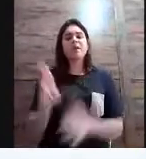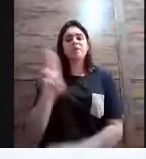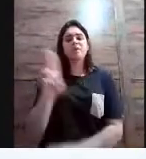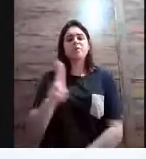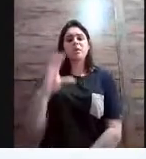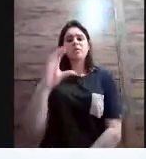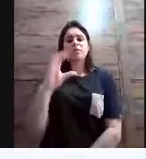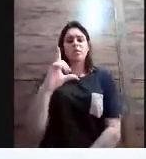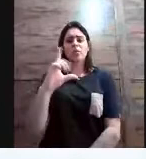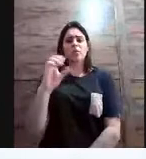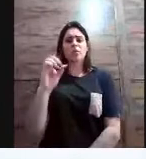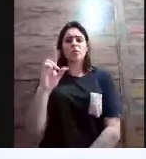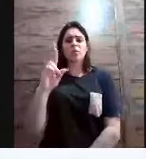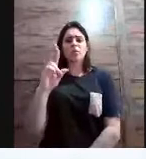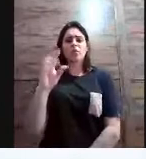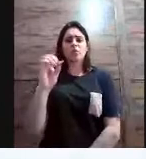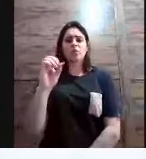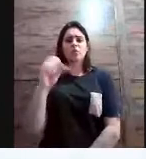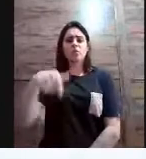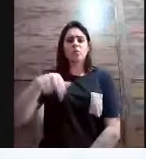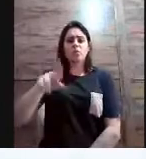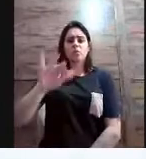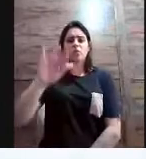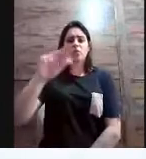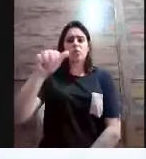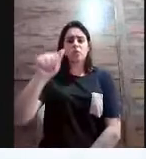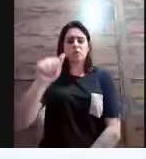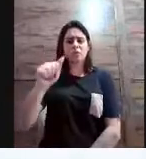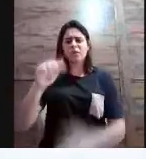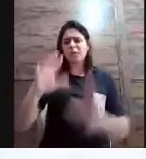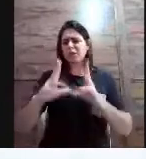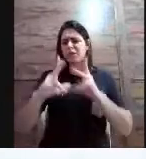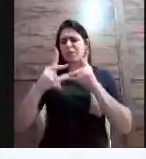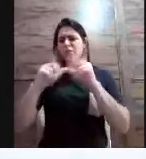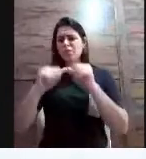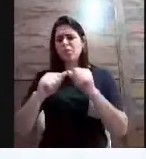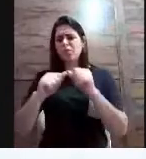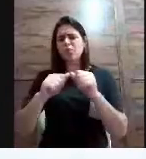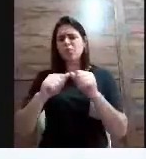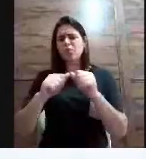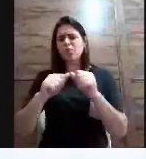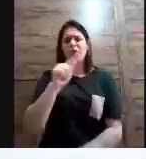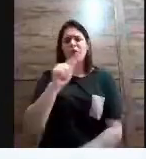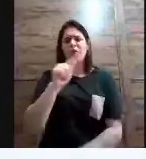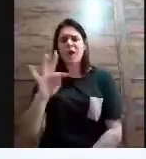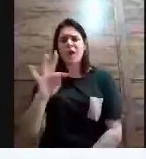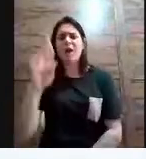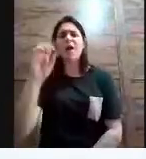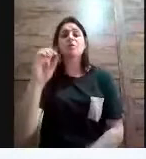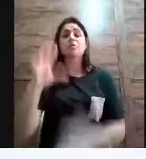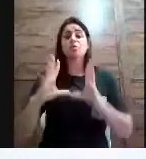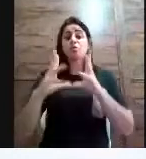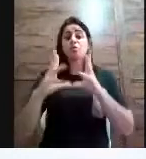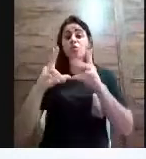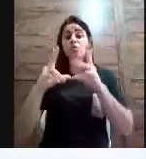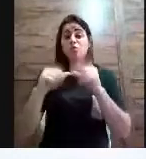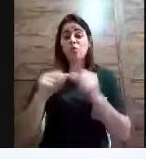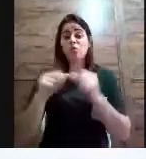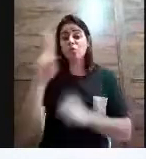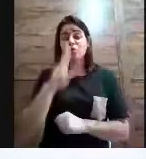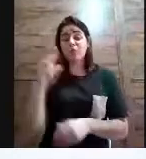Cloroquina, azitromicina, ivermectina, nitazoxanida, todas essas. Em